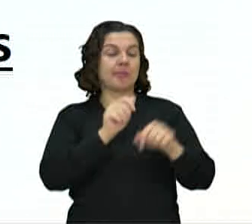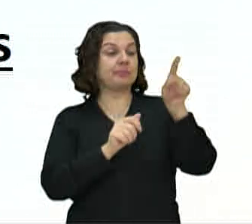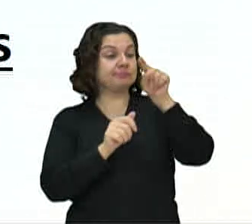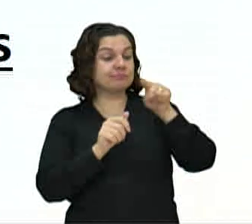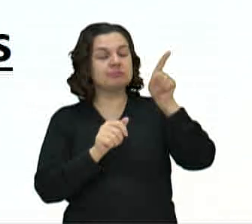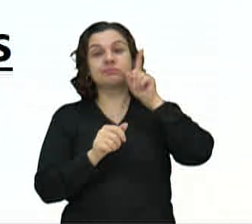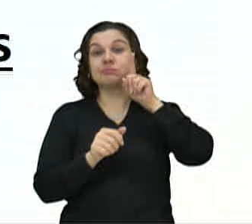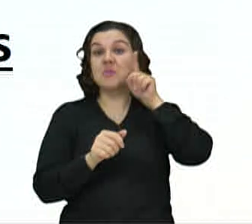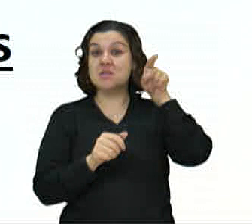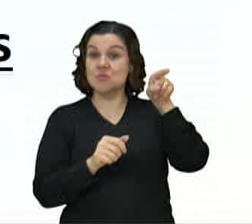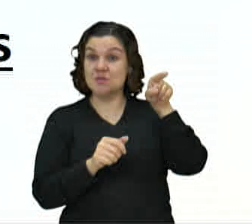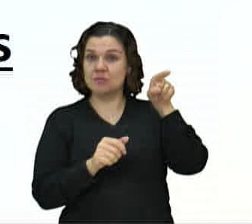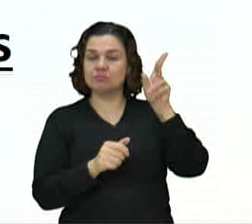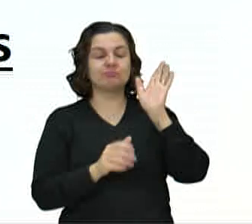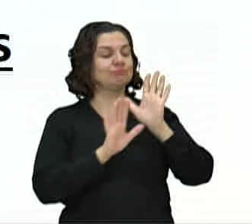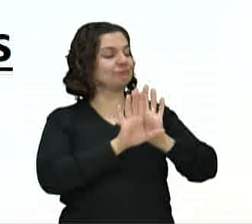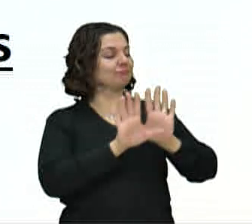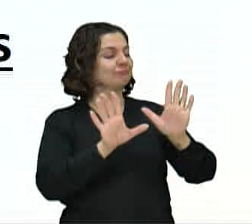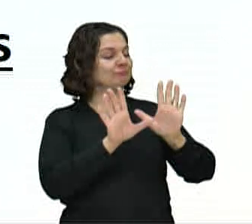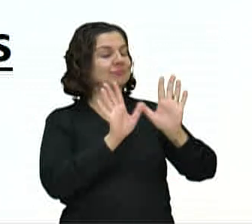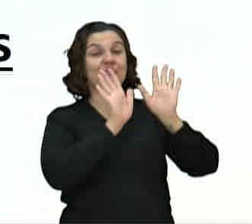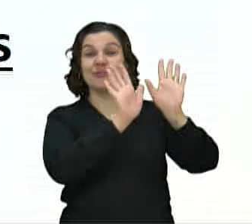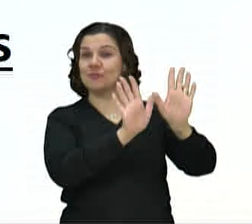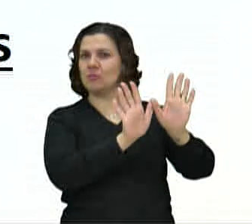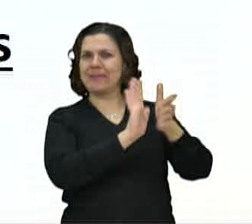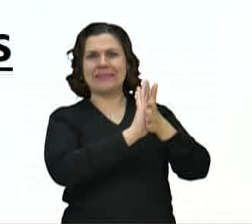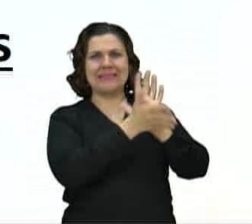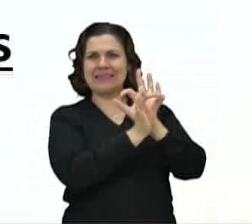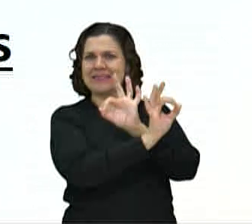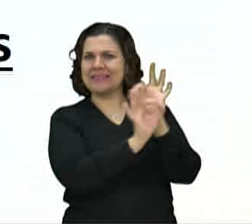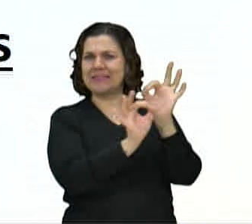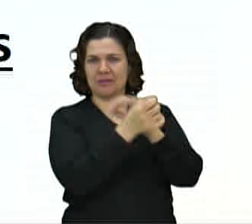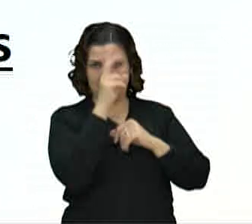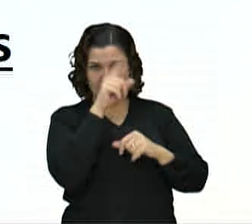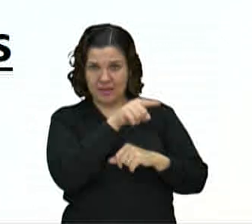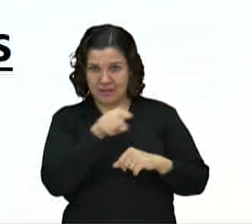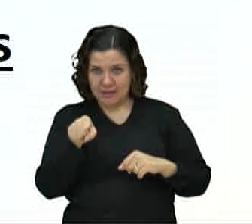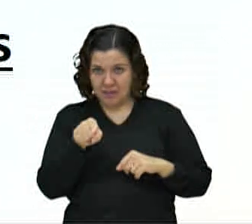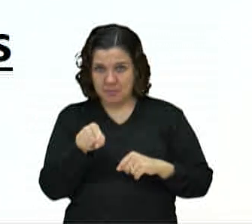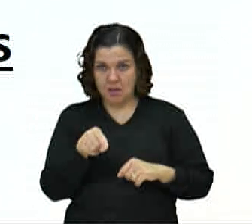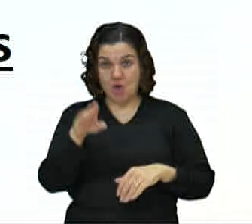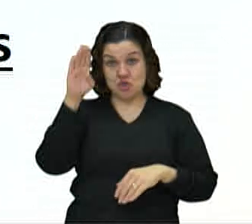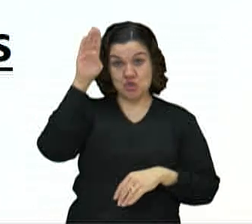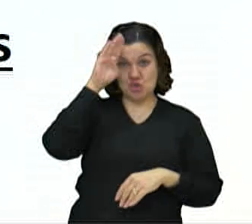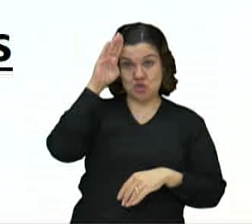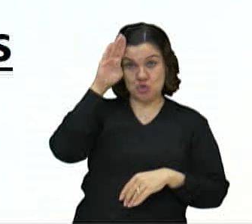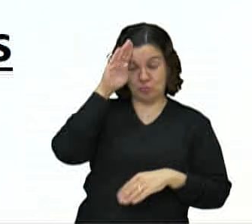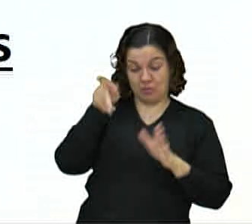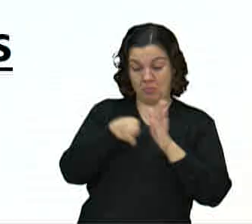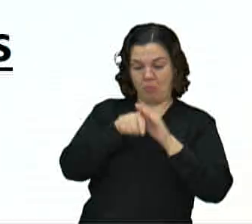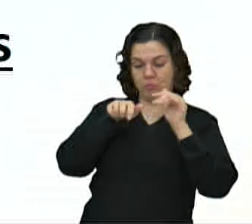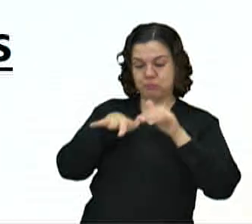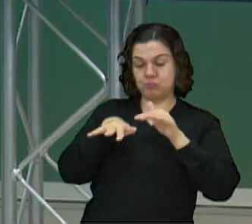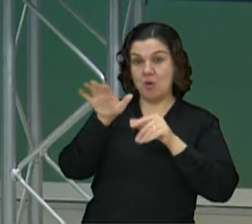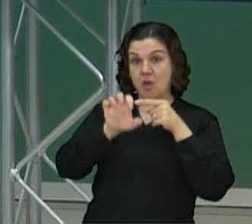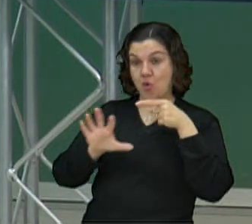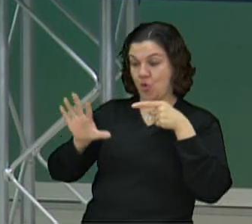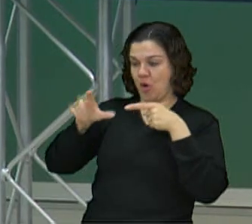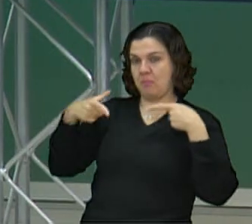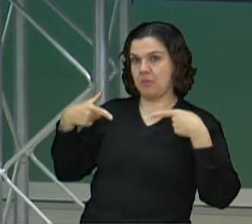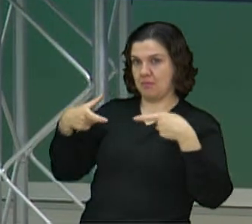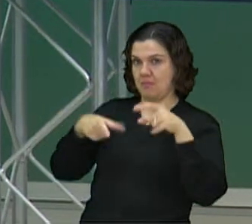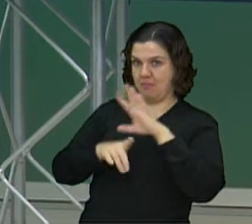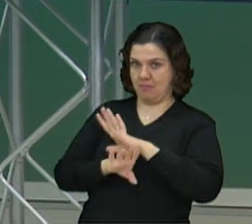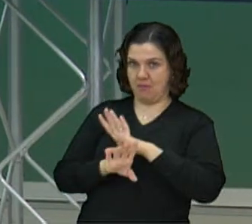Estados Unidos, porém, não foi afetado. Lembra? Os soldados americanos foram até a Europa lutar.